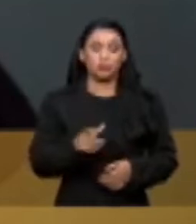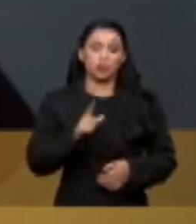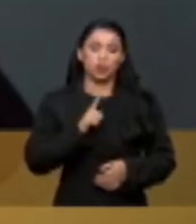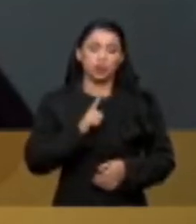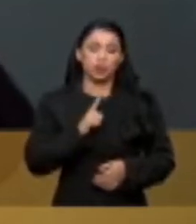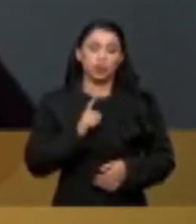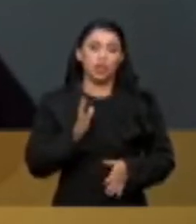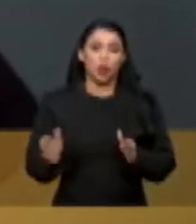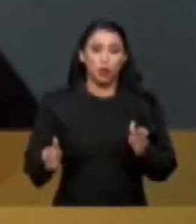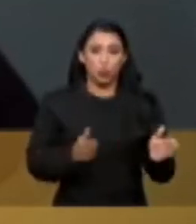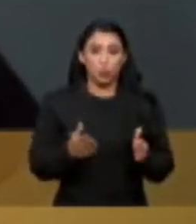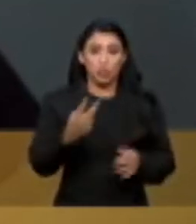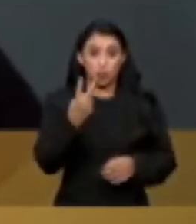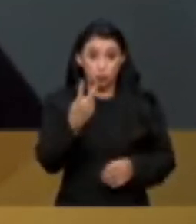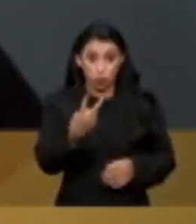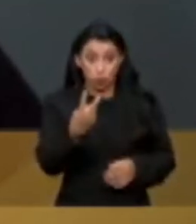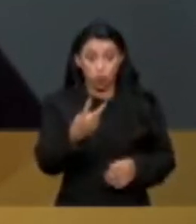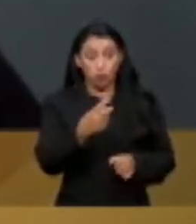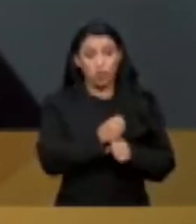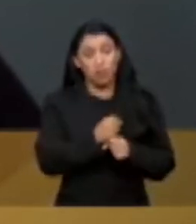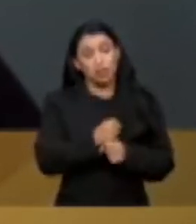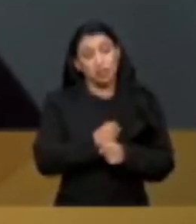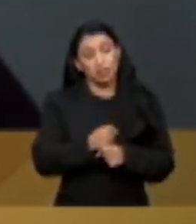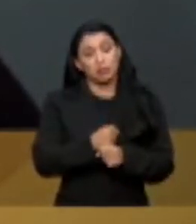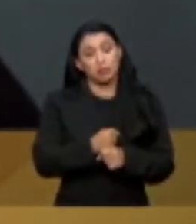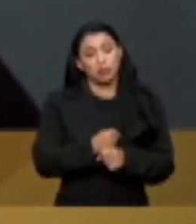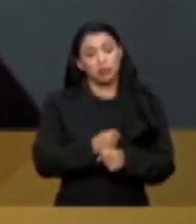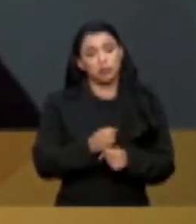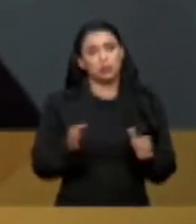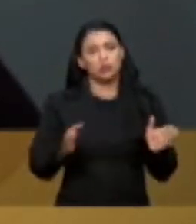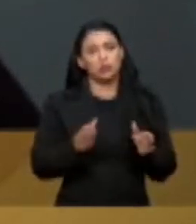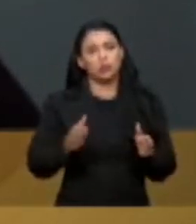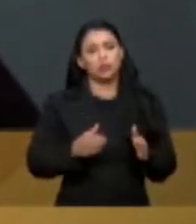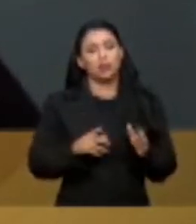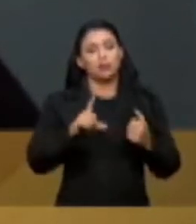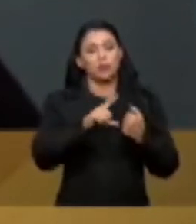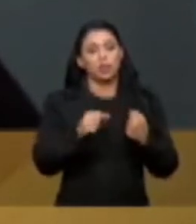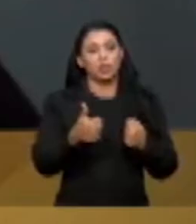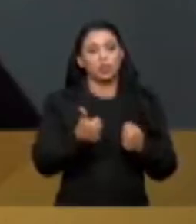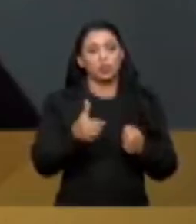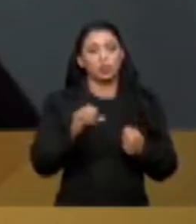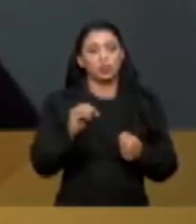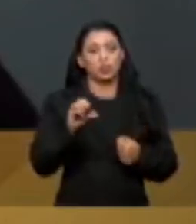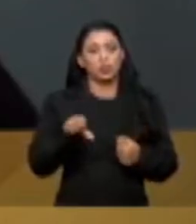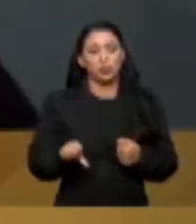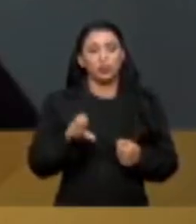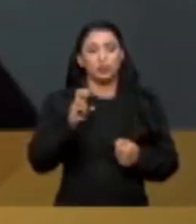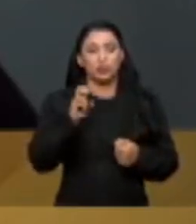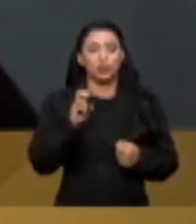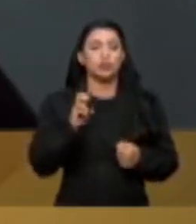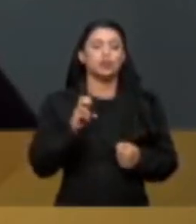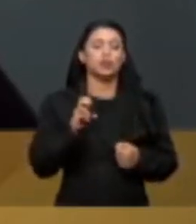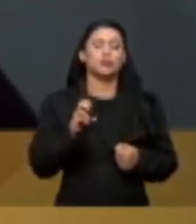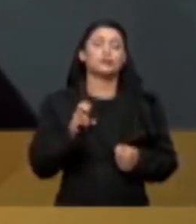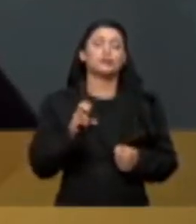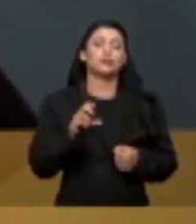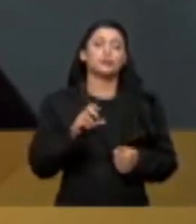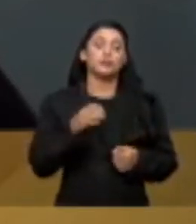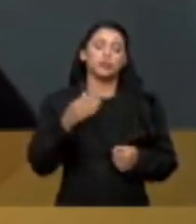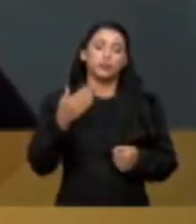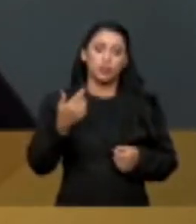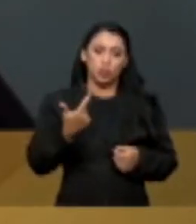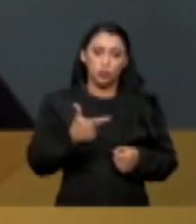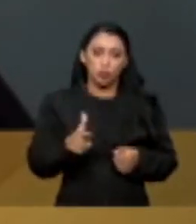decorrido o prazo de 2 anos para sua configuração nos termos do artigo 109, 5, 110, 1º, 115 e 117,